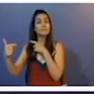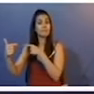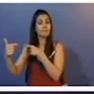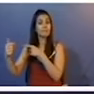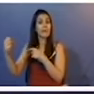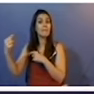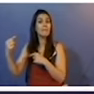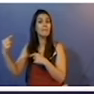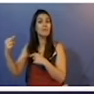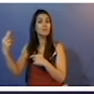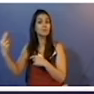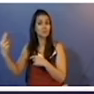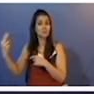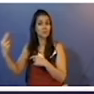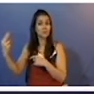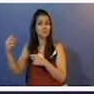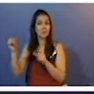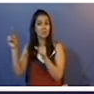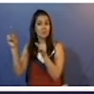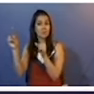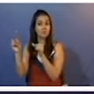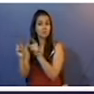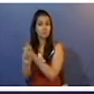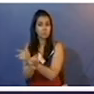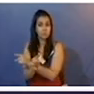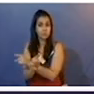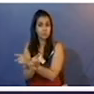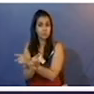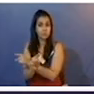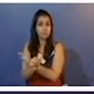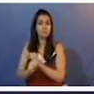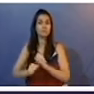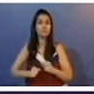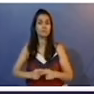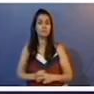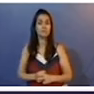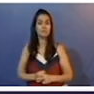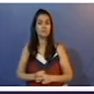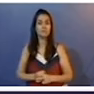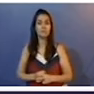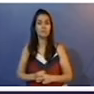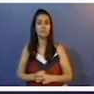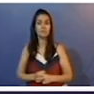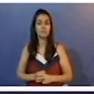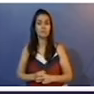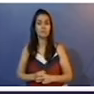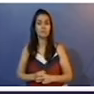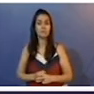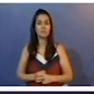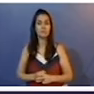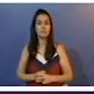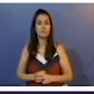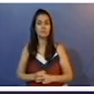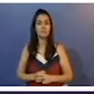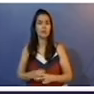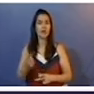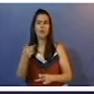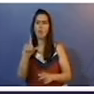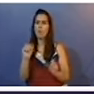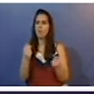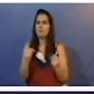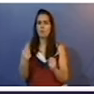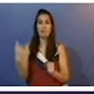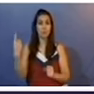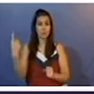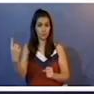oxigênio vai para o Na, então fica Na2. E a carga do Na vai para o oxigênio, que fica 1. Não precisa colocar